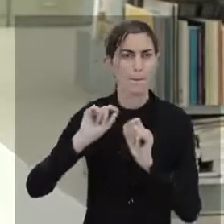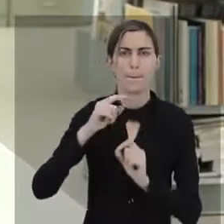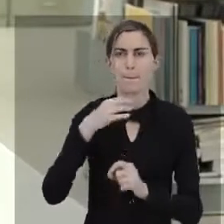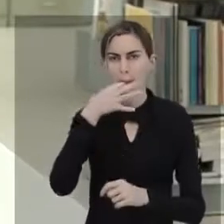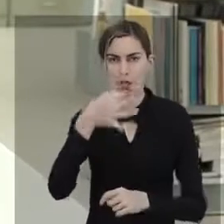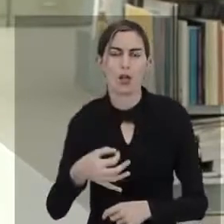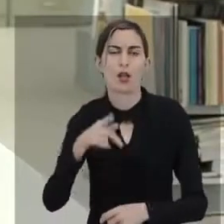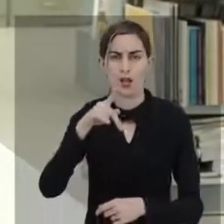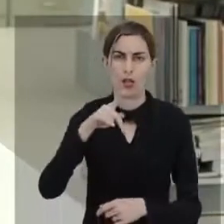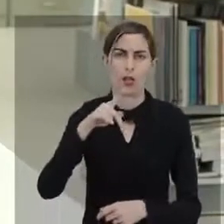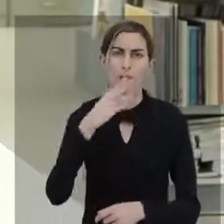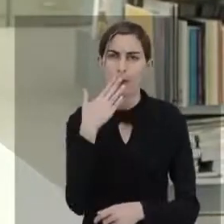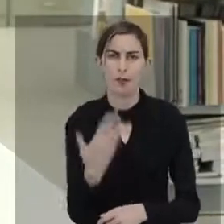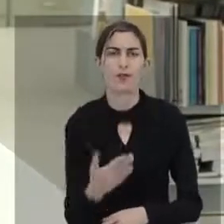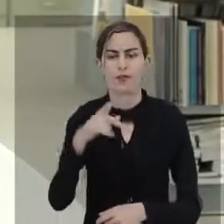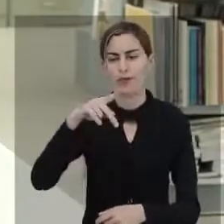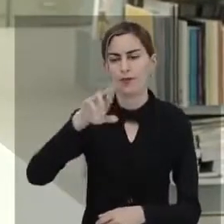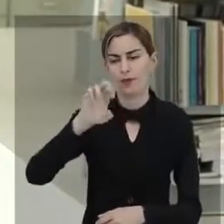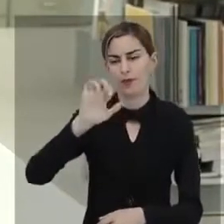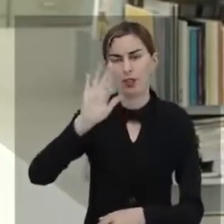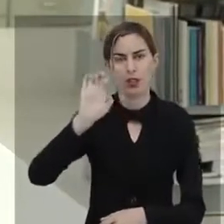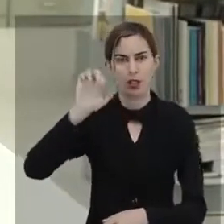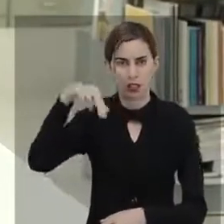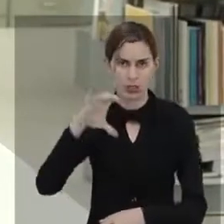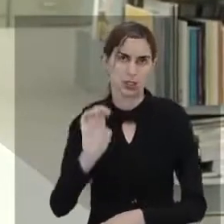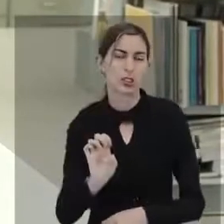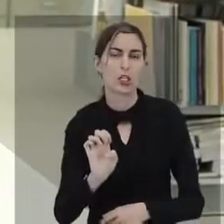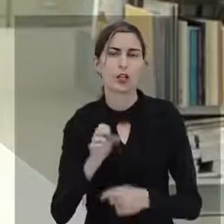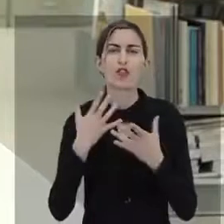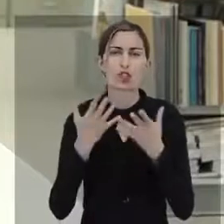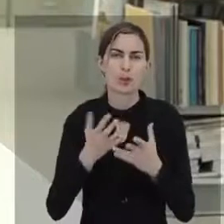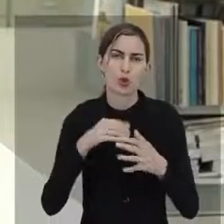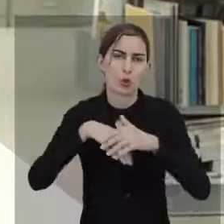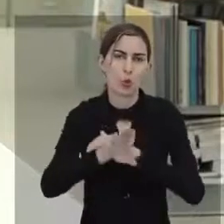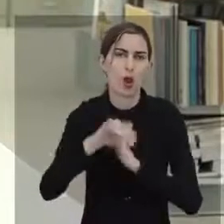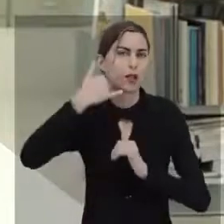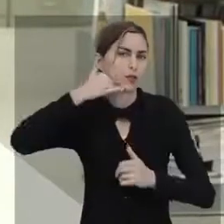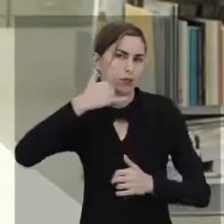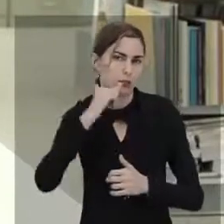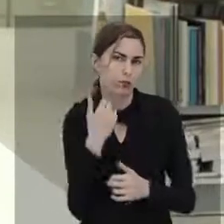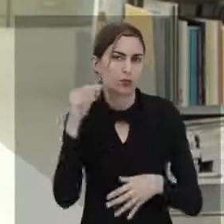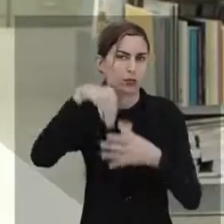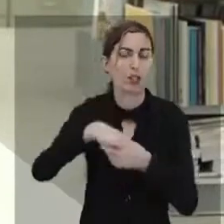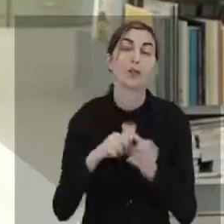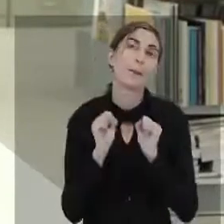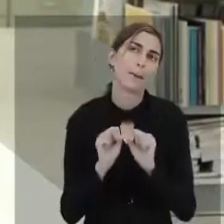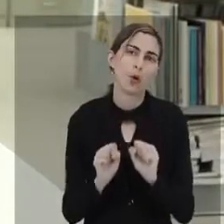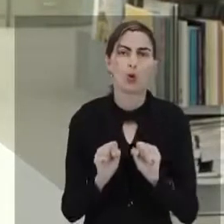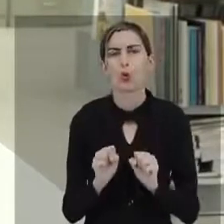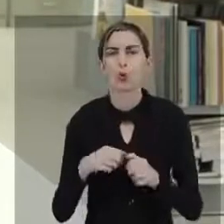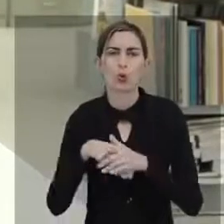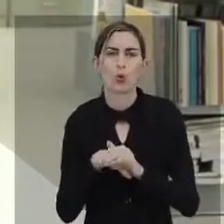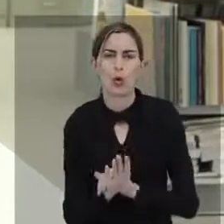as preferências compartilhadas que você pode armazenar da sua aplicação. Então, você pode armazenar